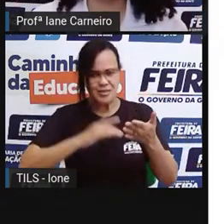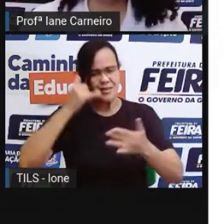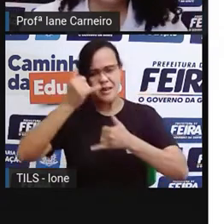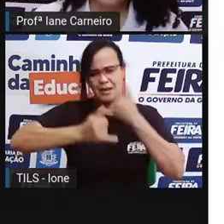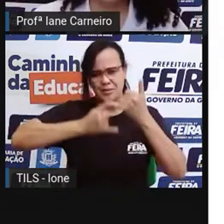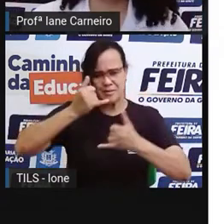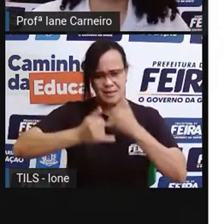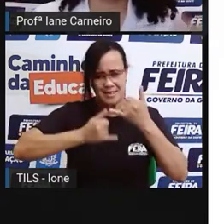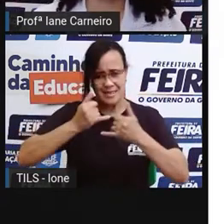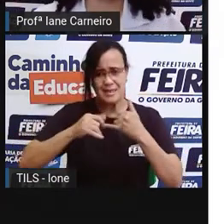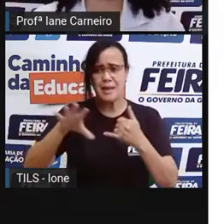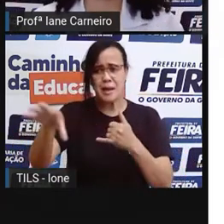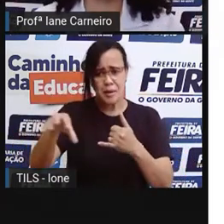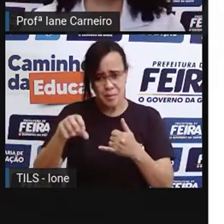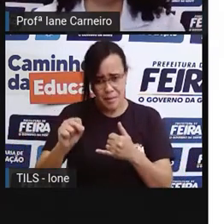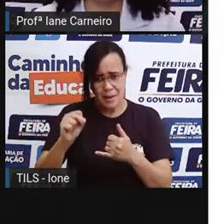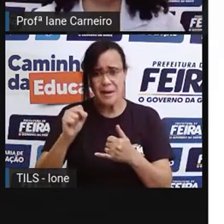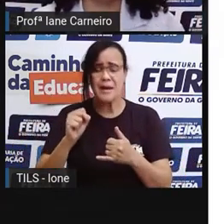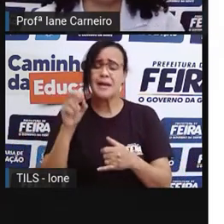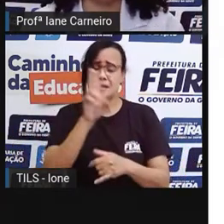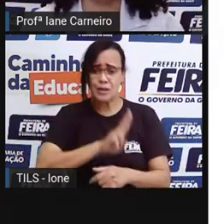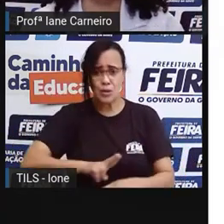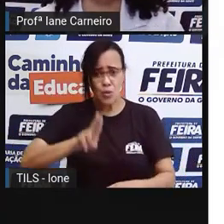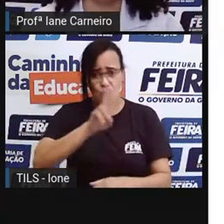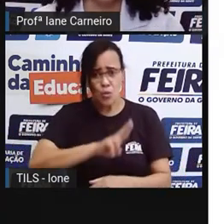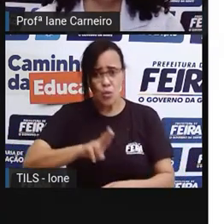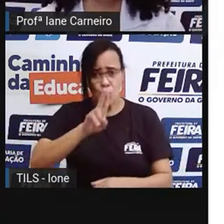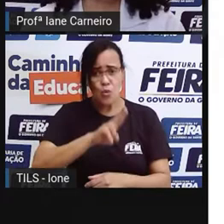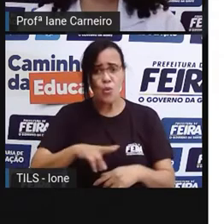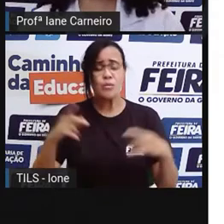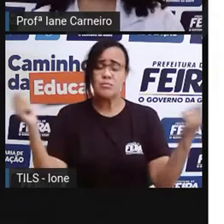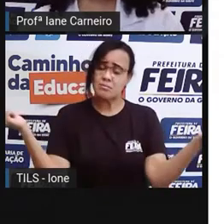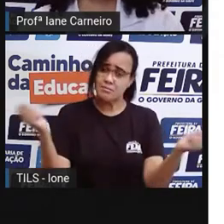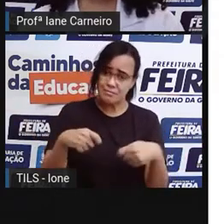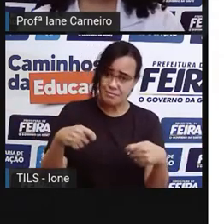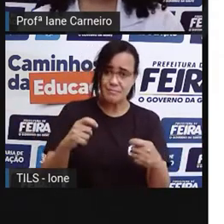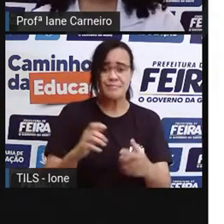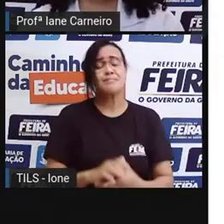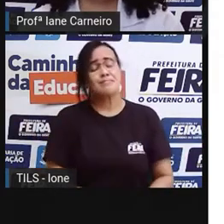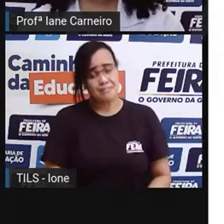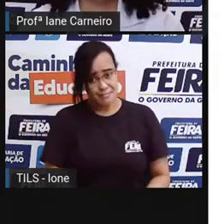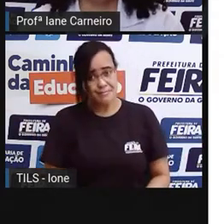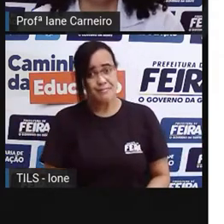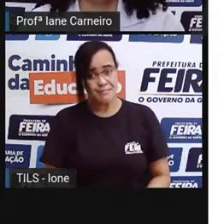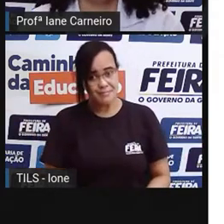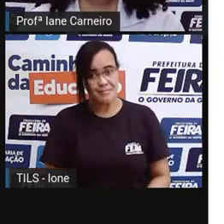gente pode fazer utilizando o rolinho de papel higiênico, tá joia? Então, aqui, ó,